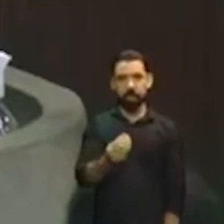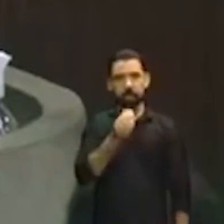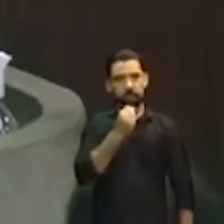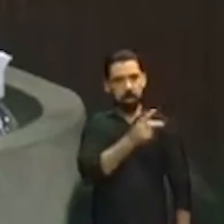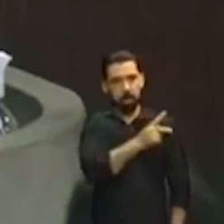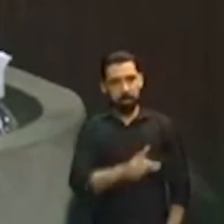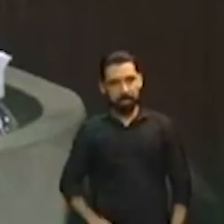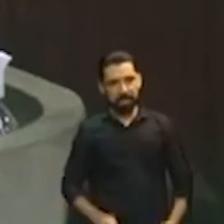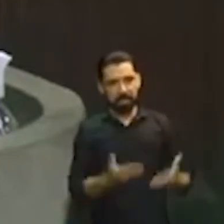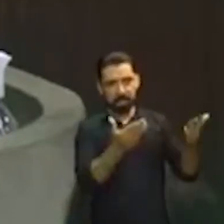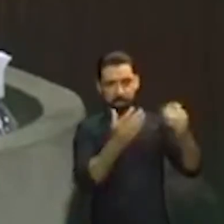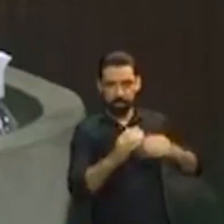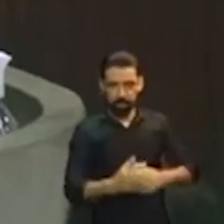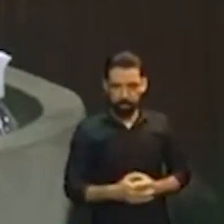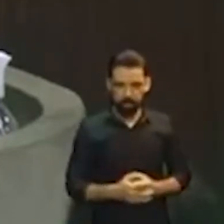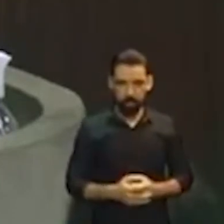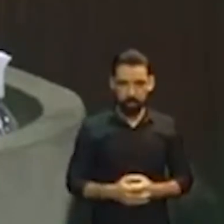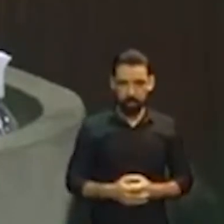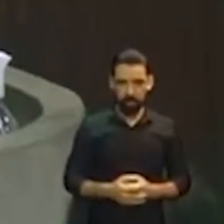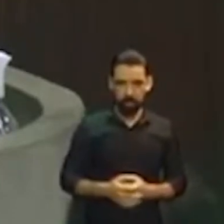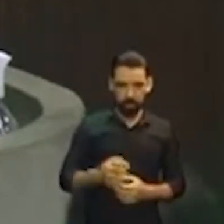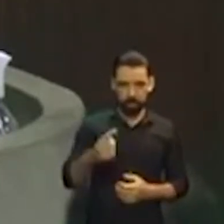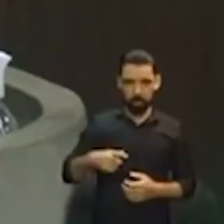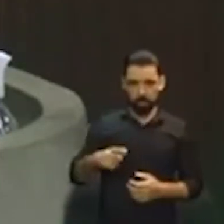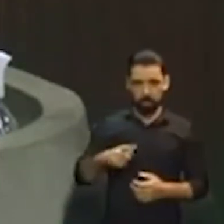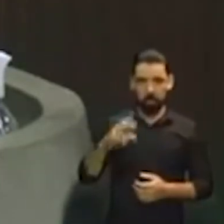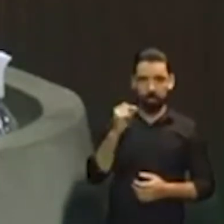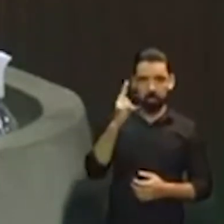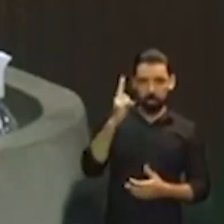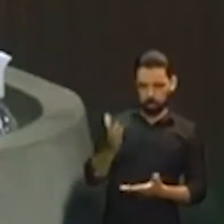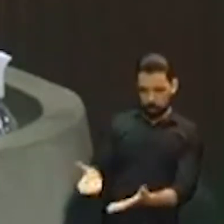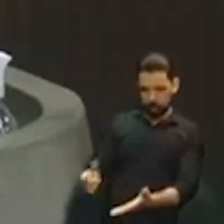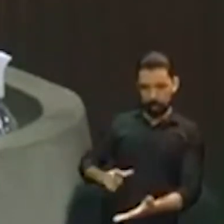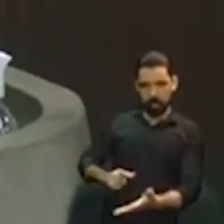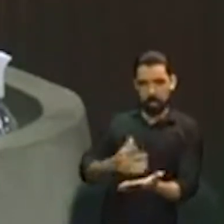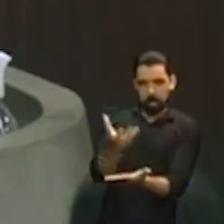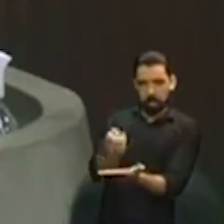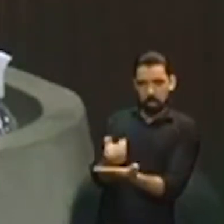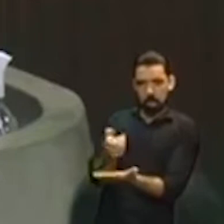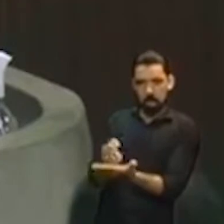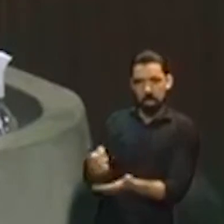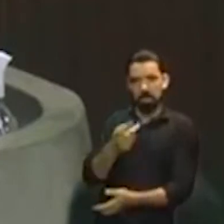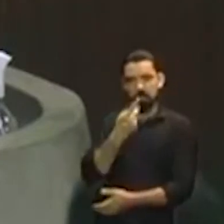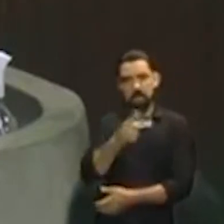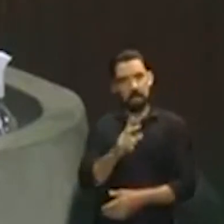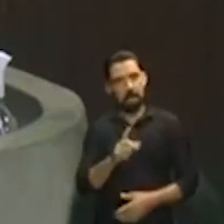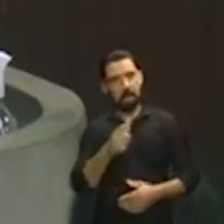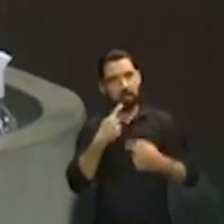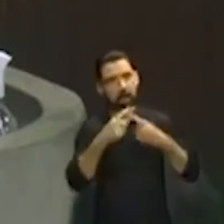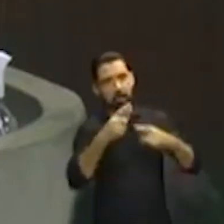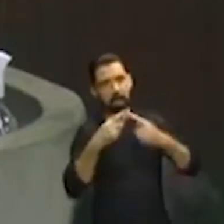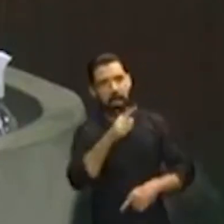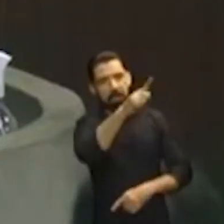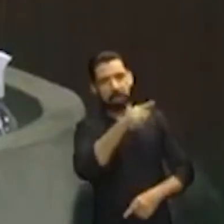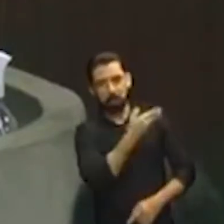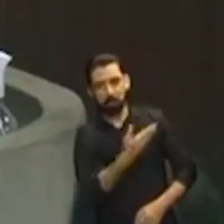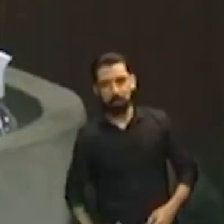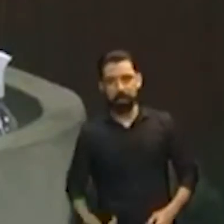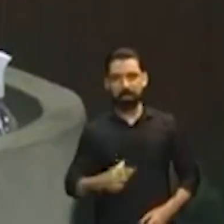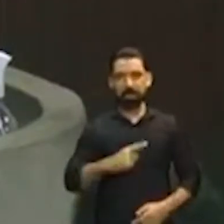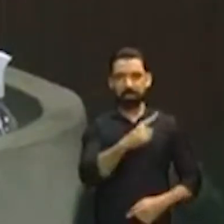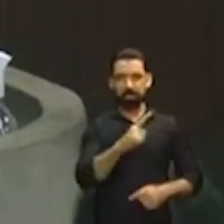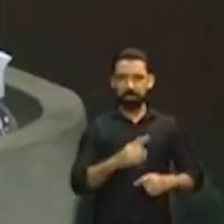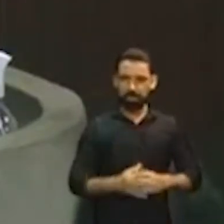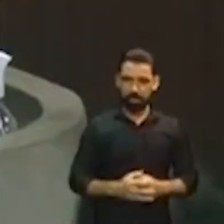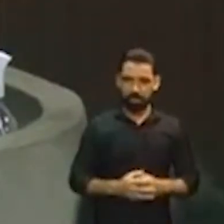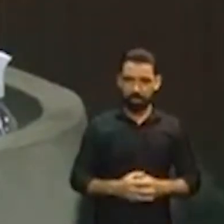da República. Está aqui, eu tenho uma gravação no meu celular. Ele esculhambando, chamando o Lula do maior ladrão do mundo, do